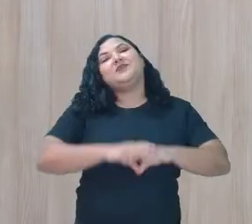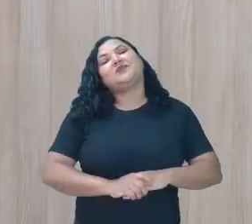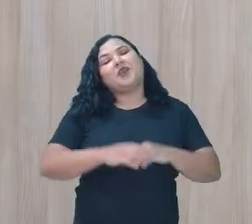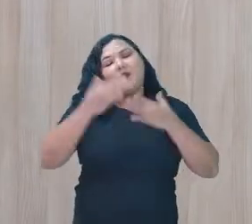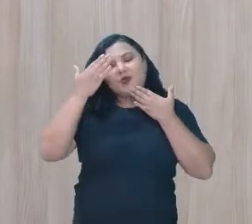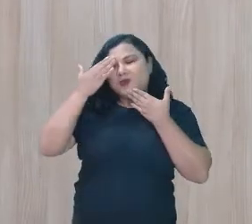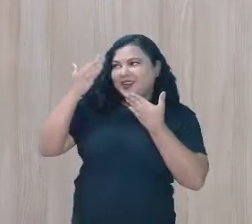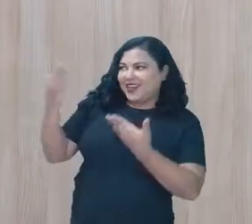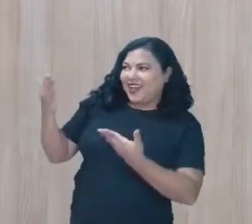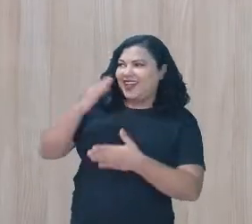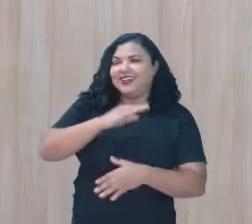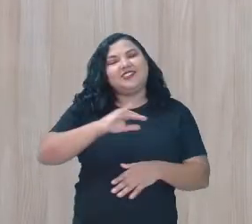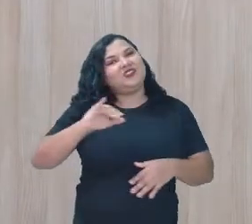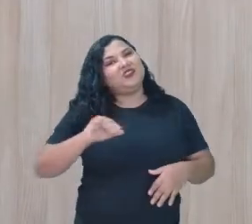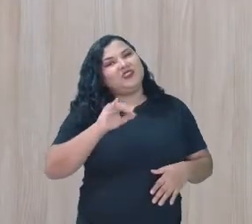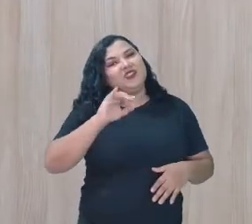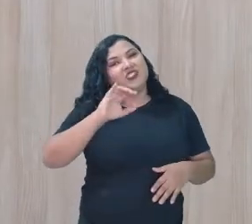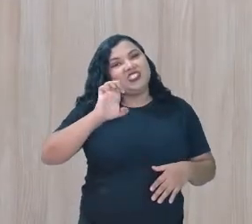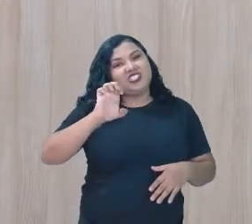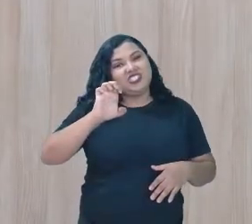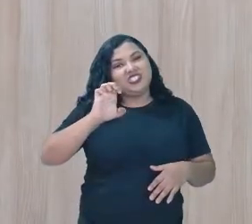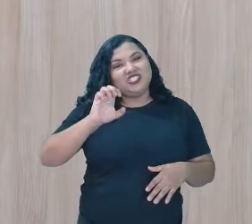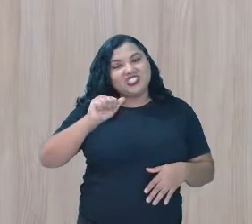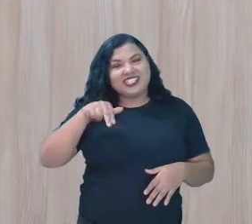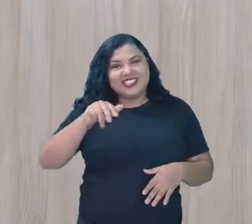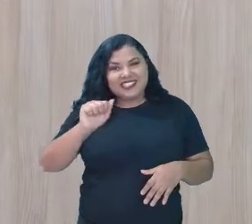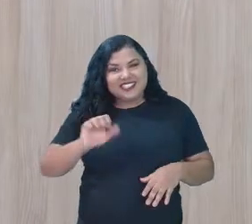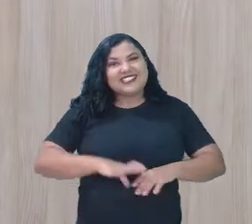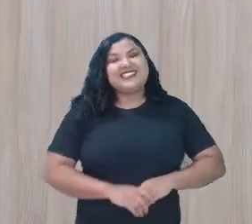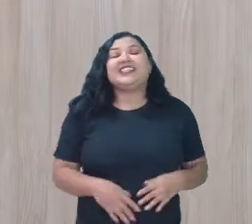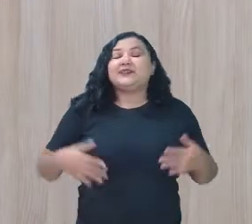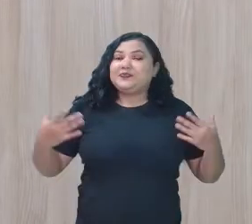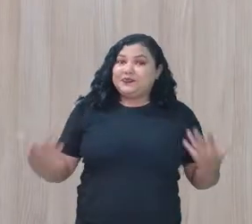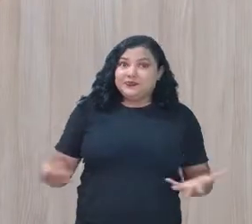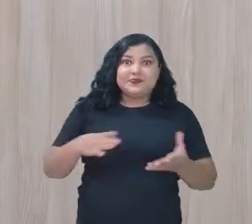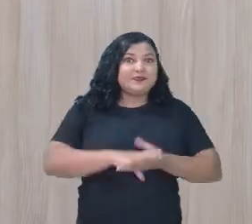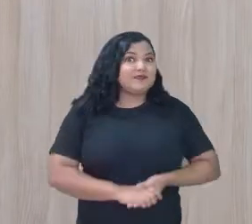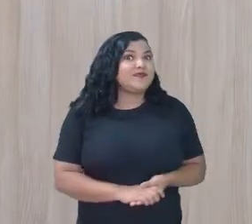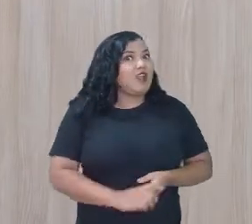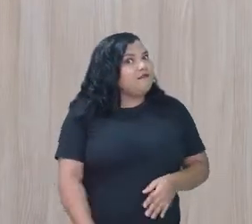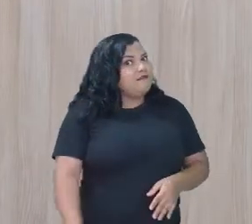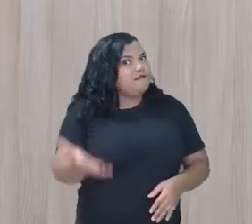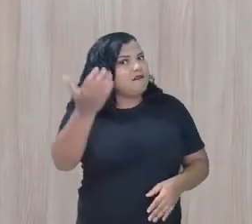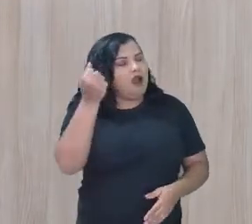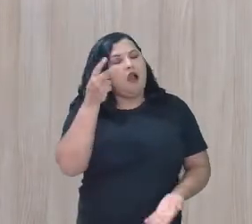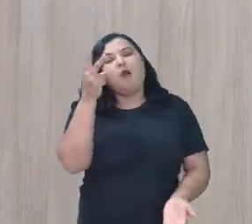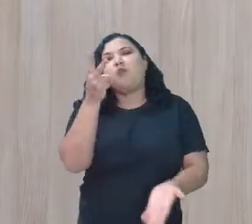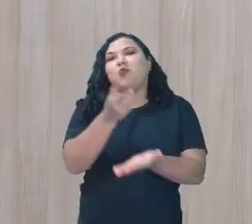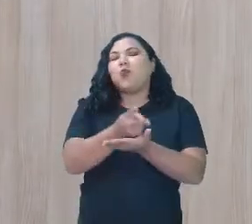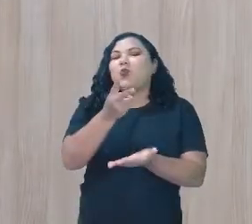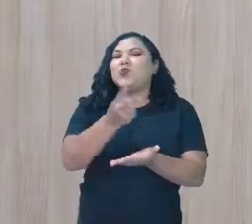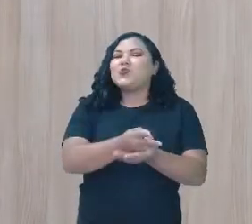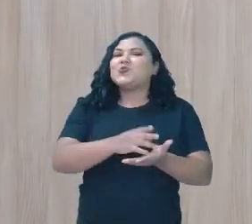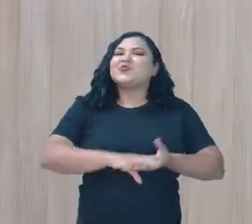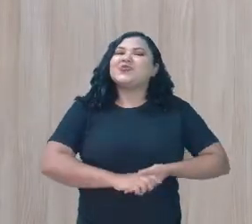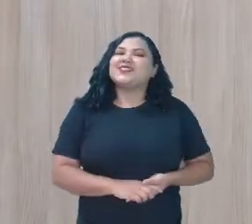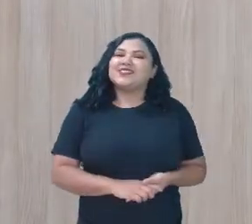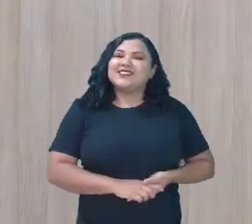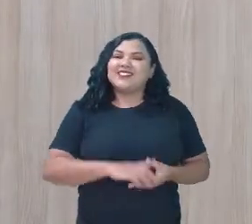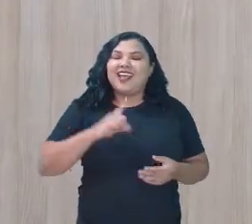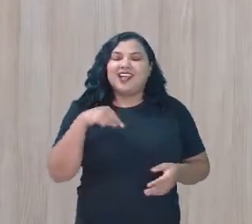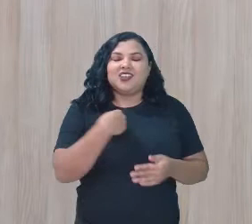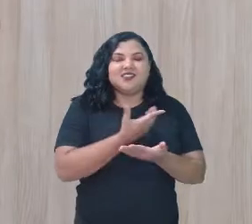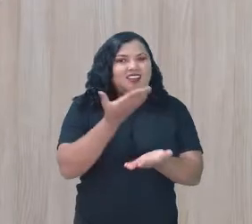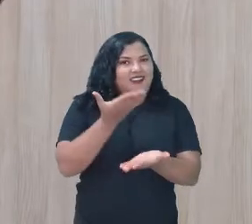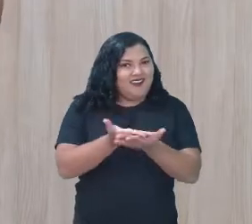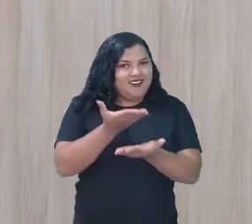tá? Muito obrigado, Dini, pela sua disponibilidade, tá? Galera, vamos dar continuidade, tá? Aos